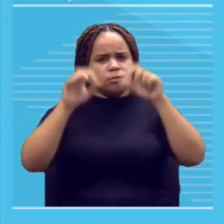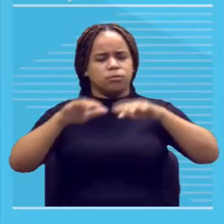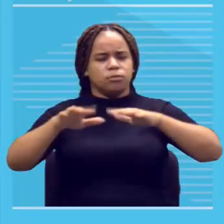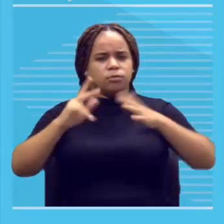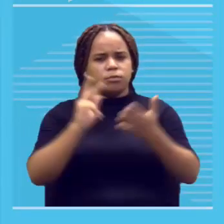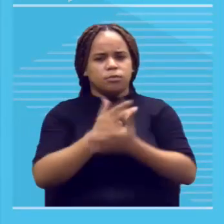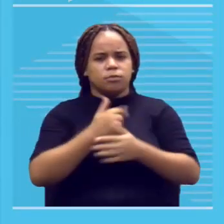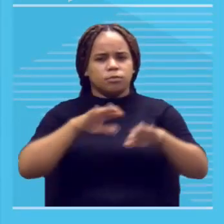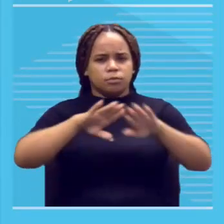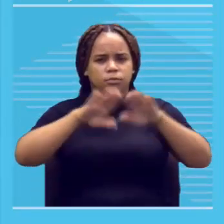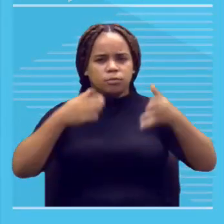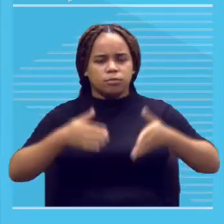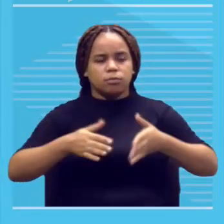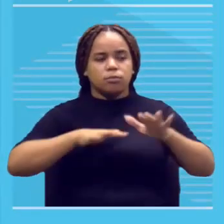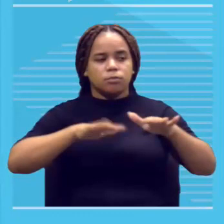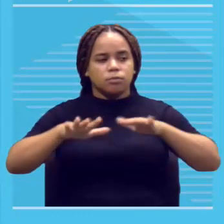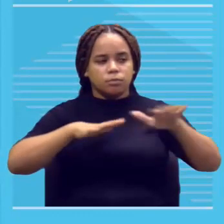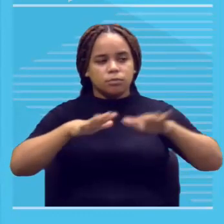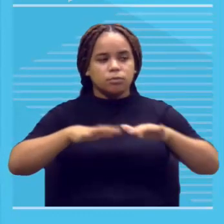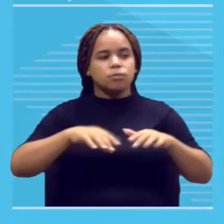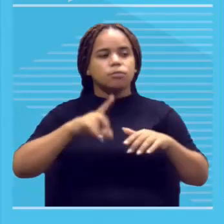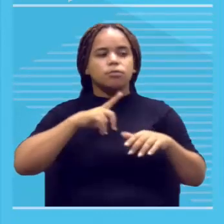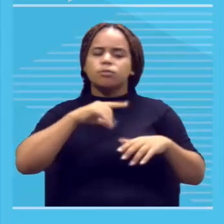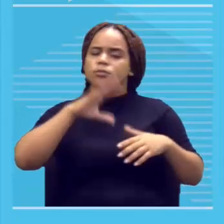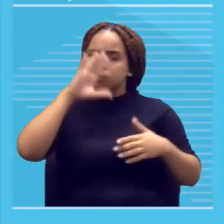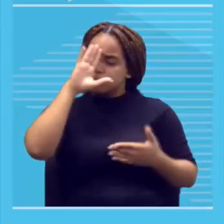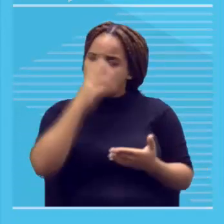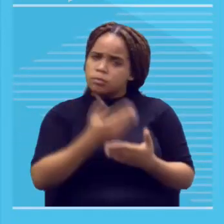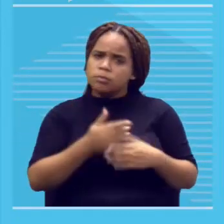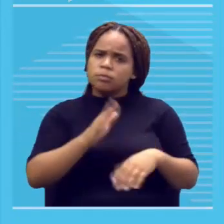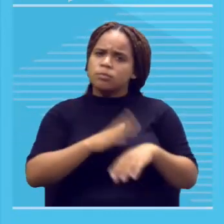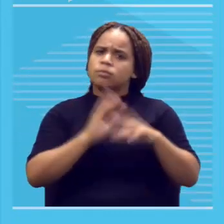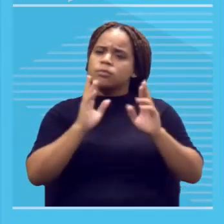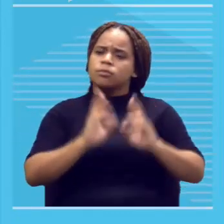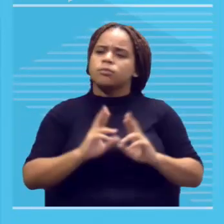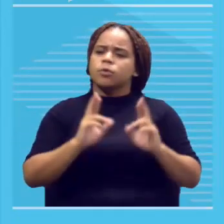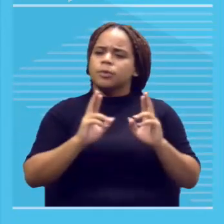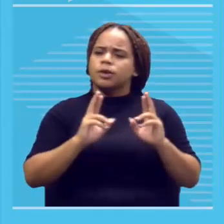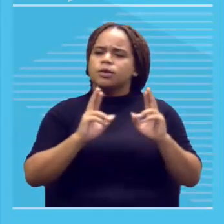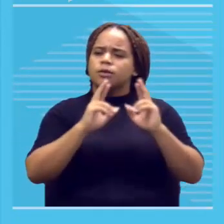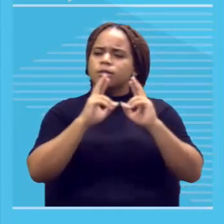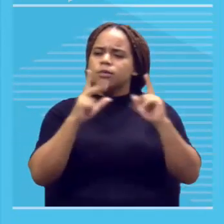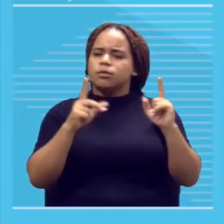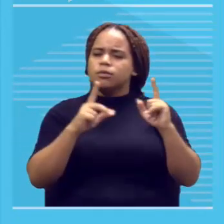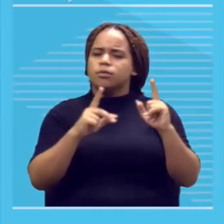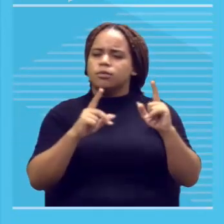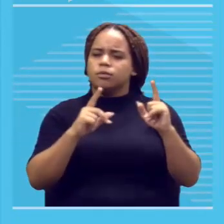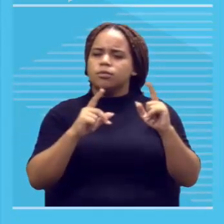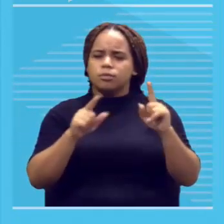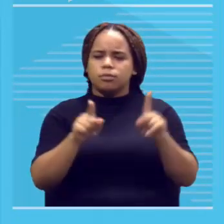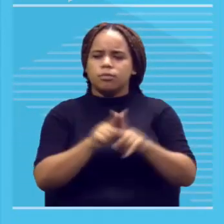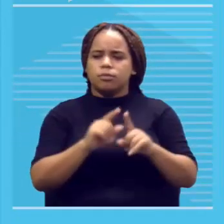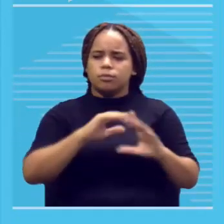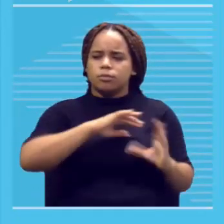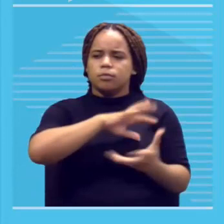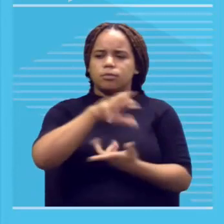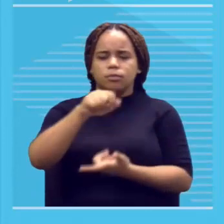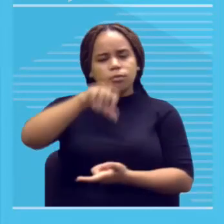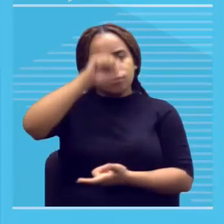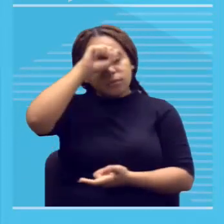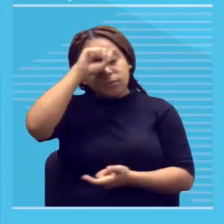Mas eles se convencia que era um fenômeno Sobrenatural que os espíritos eles